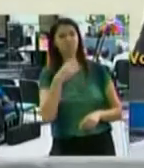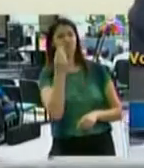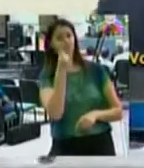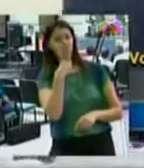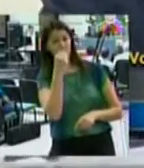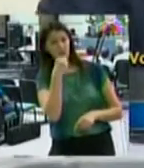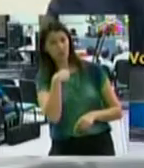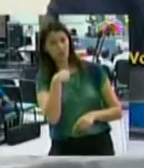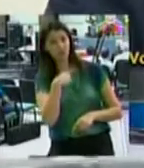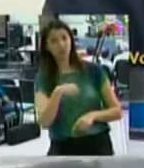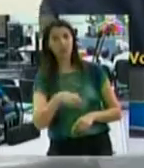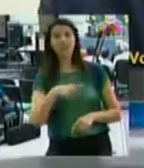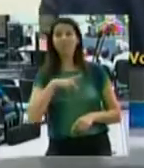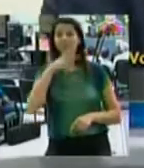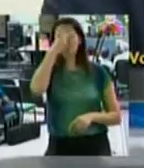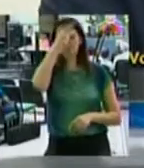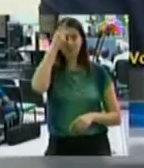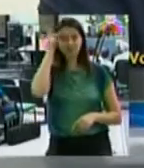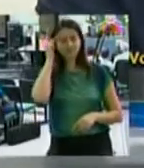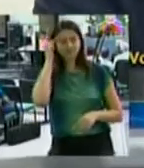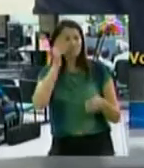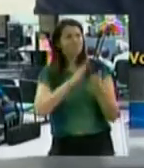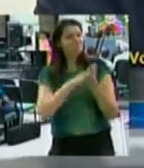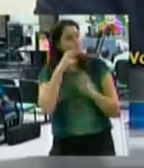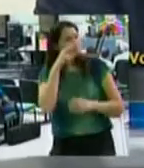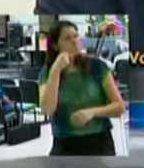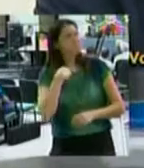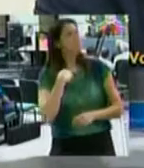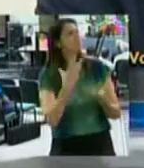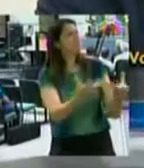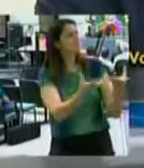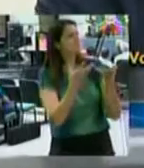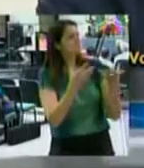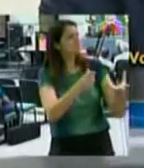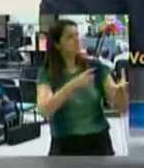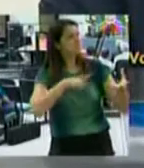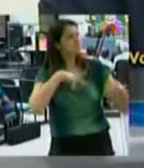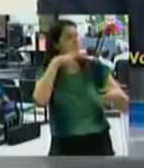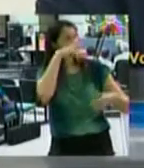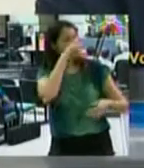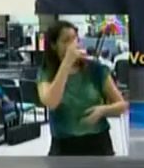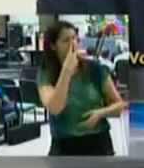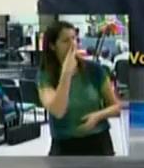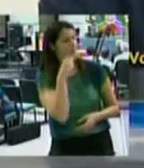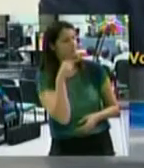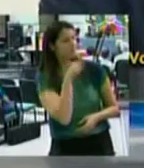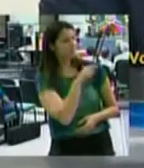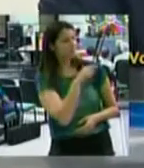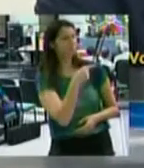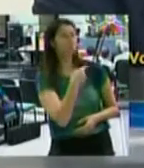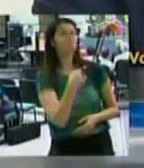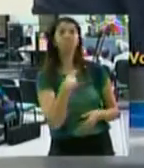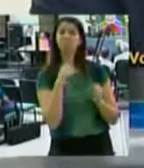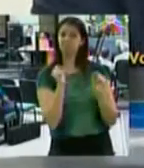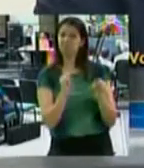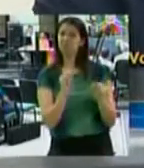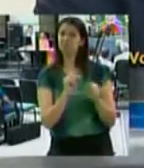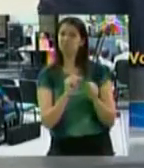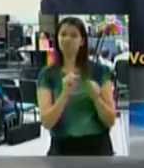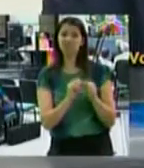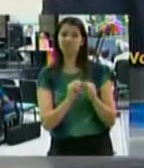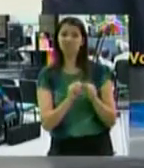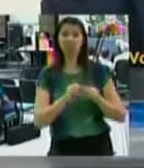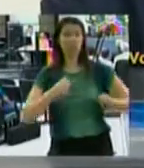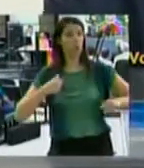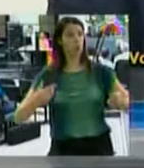E alguns chegam a questionar e a dizer: se eu tivesse essa força, eu faria. Se eu tivesse essa